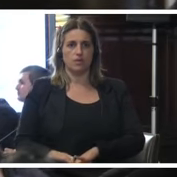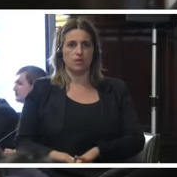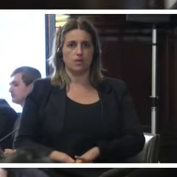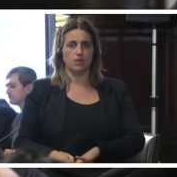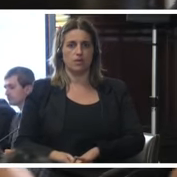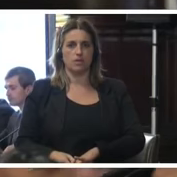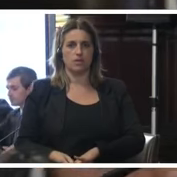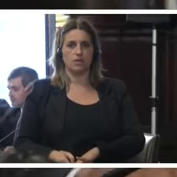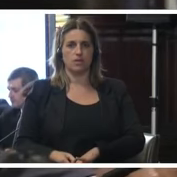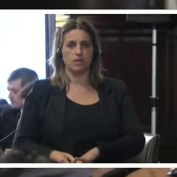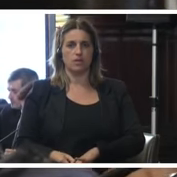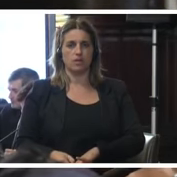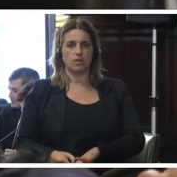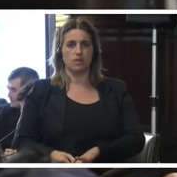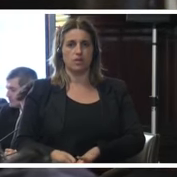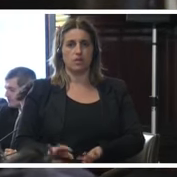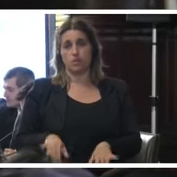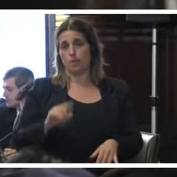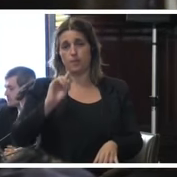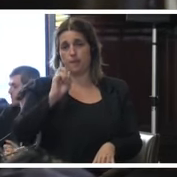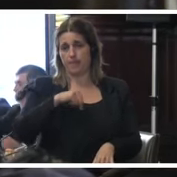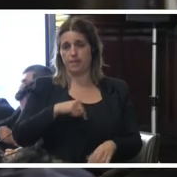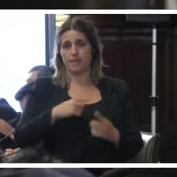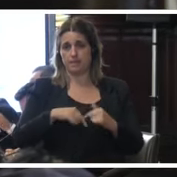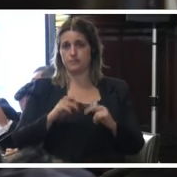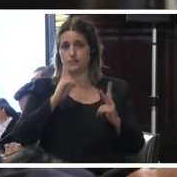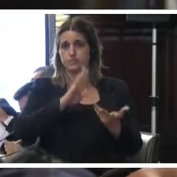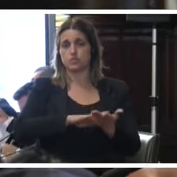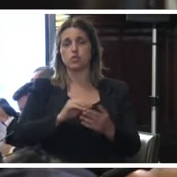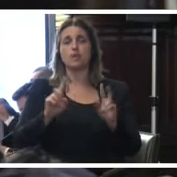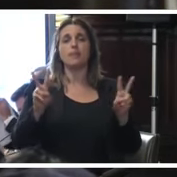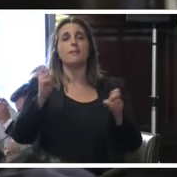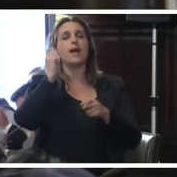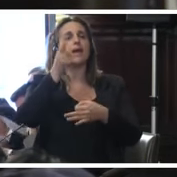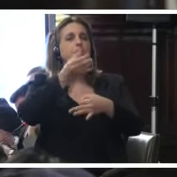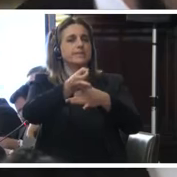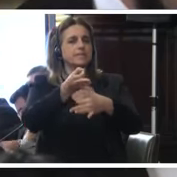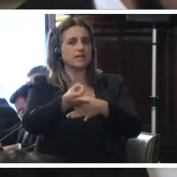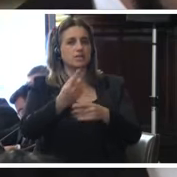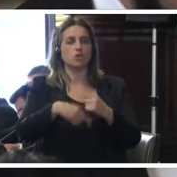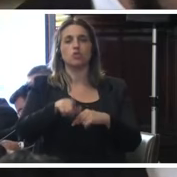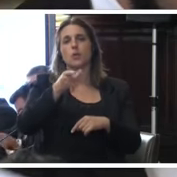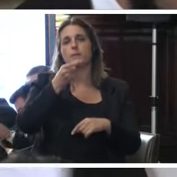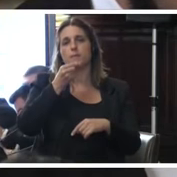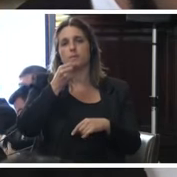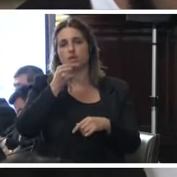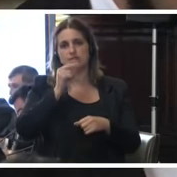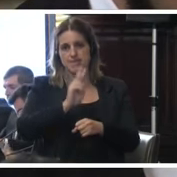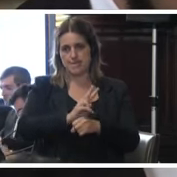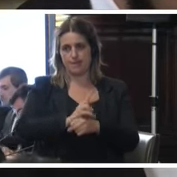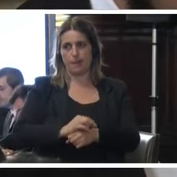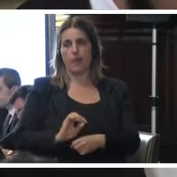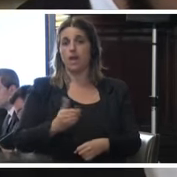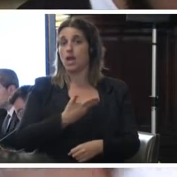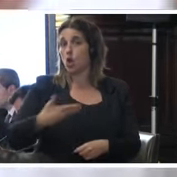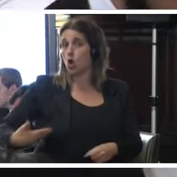Bom, rapidamente, a questão das capacitações que são feitas aos agentes de segurança. O governo federal possui uma